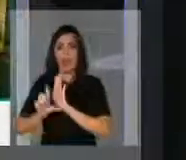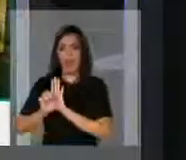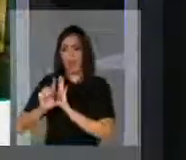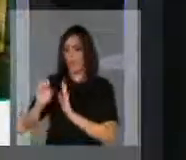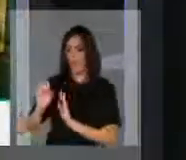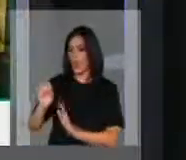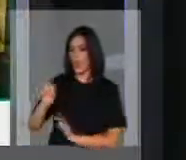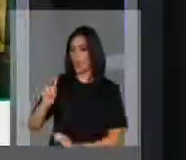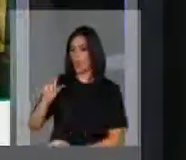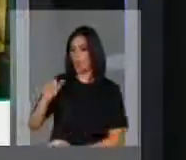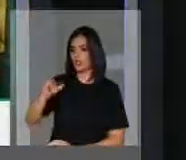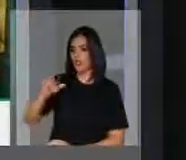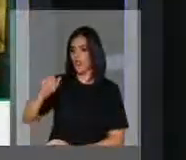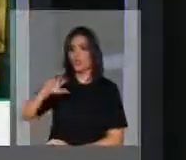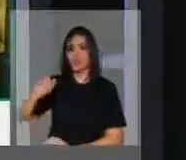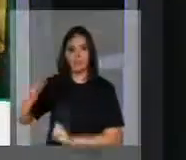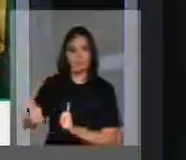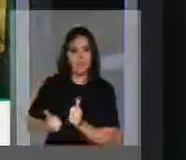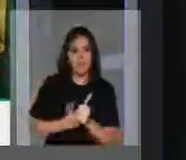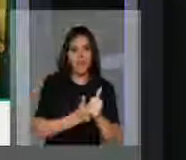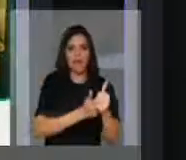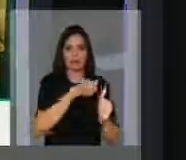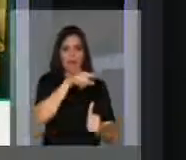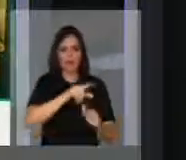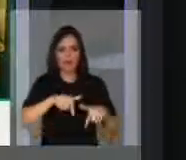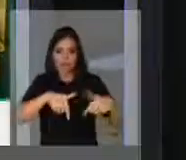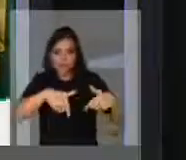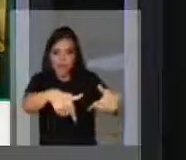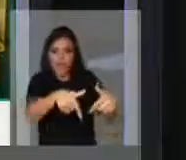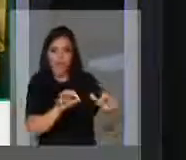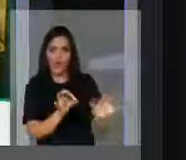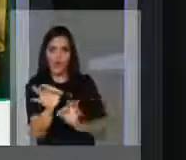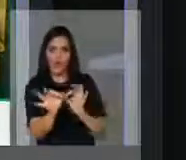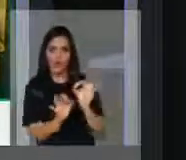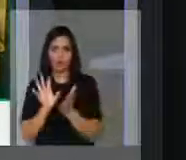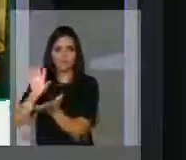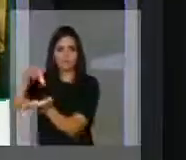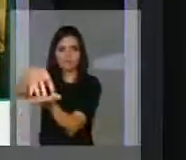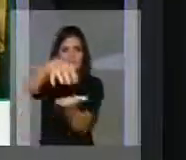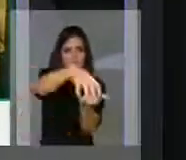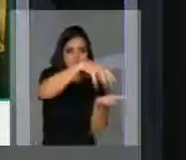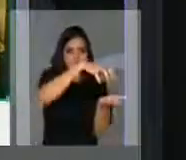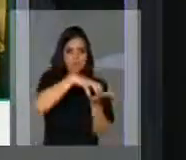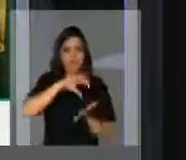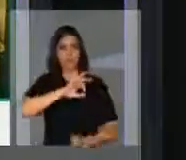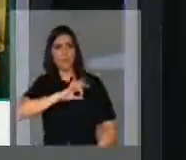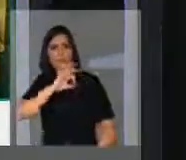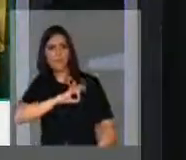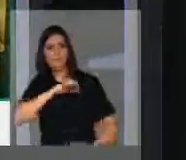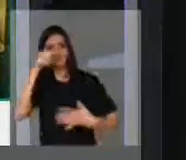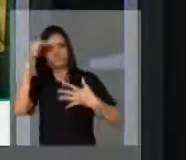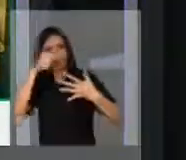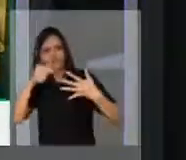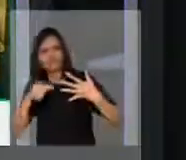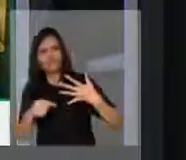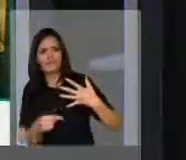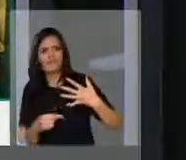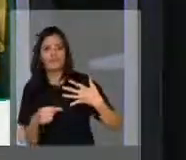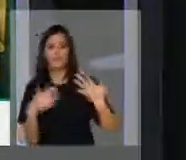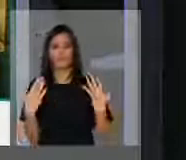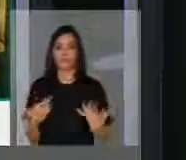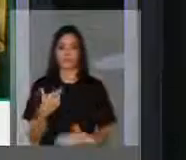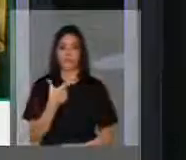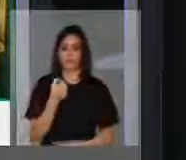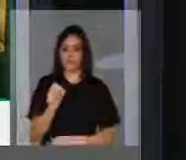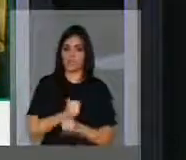ordinária disciplinará o funcionamento e a organização dos órgãos policiais e por aí vai.